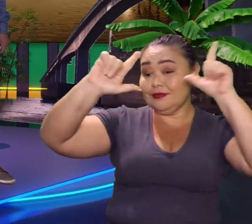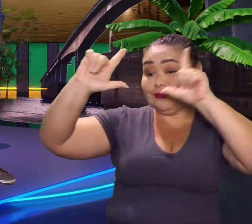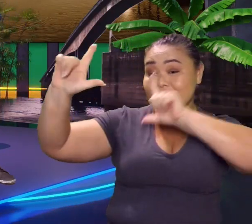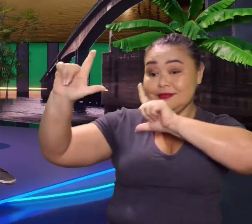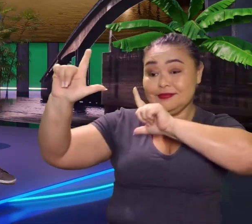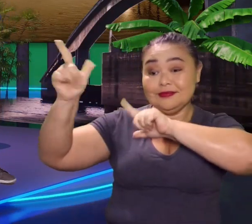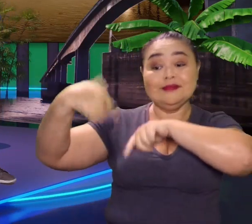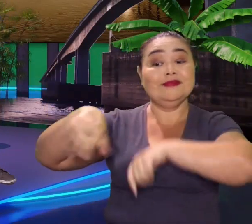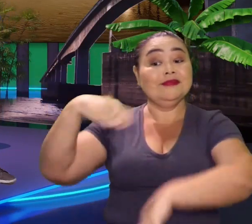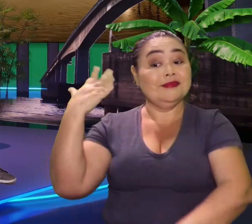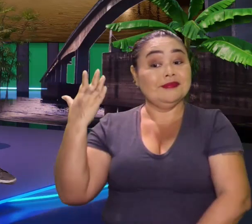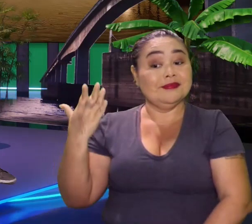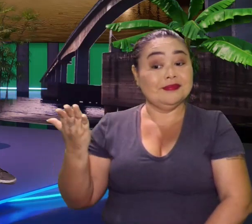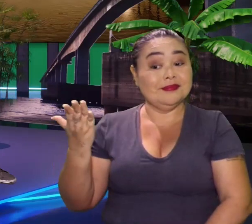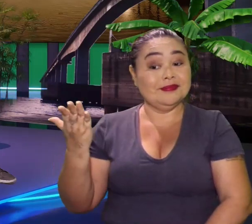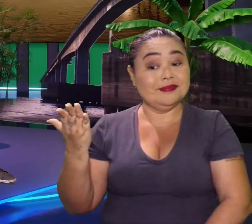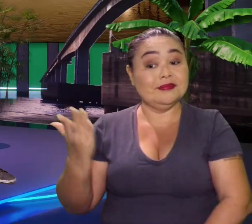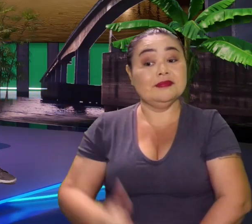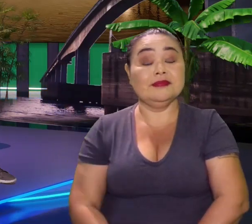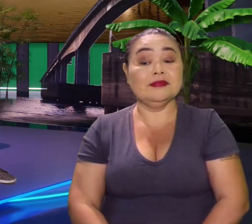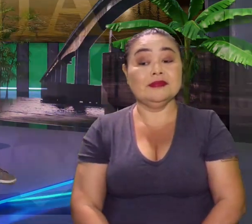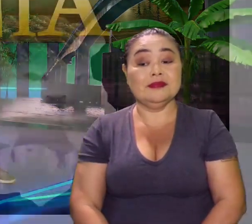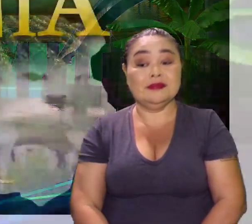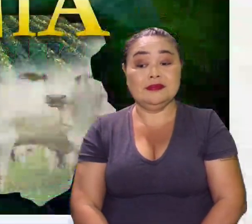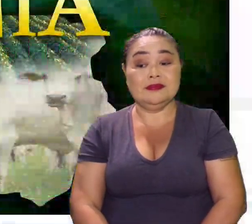meu diretor.